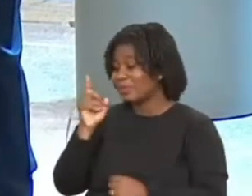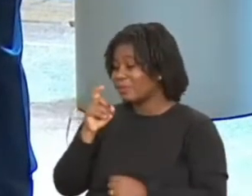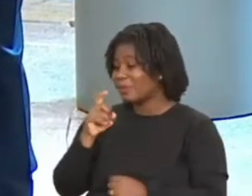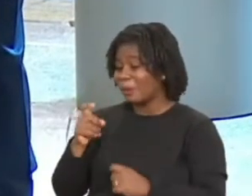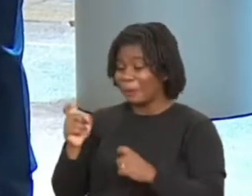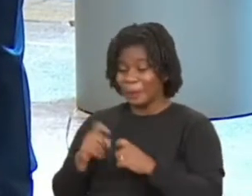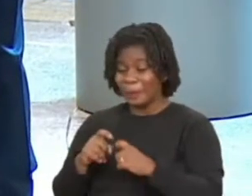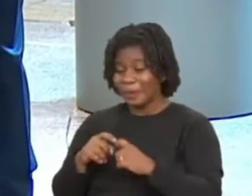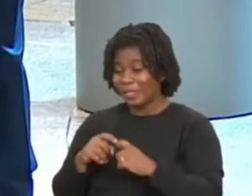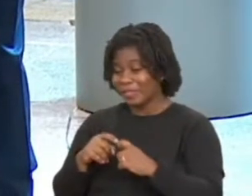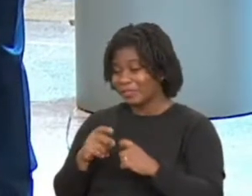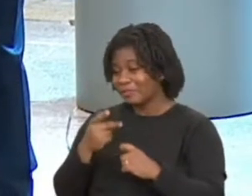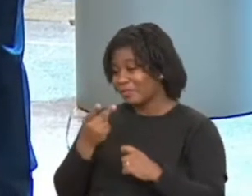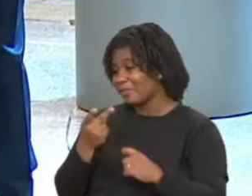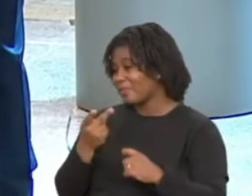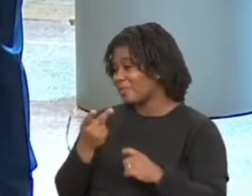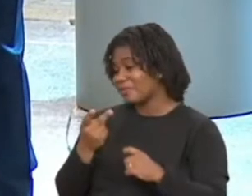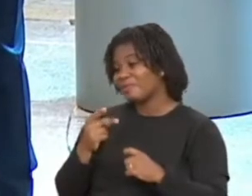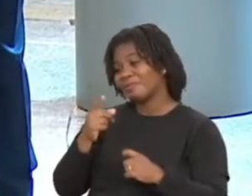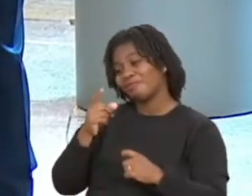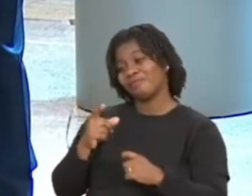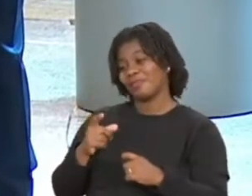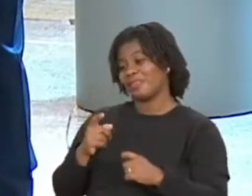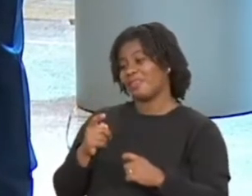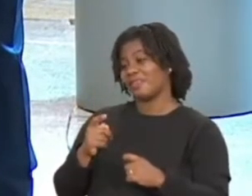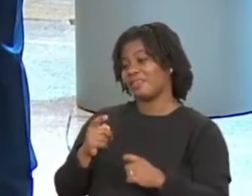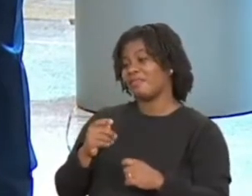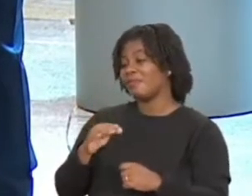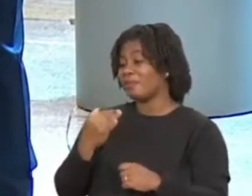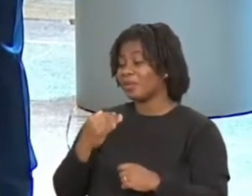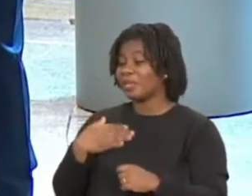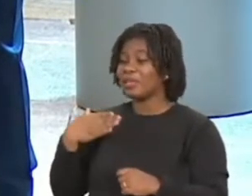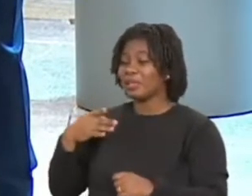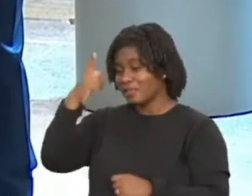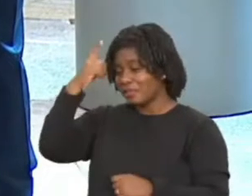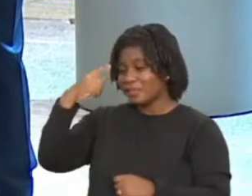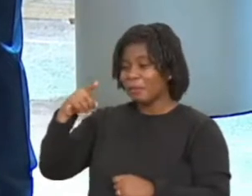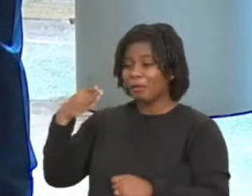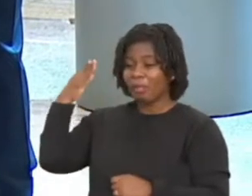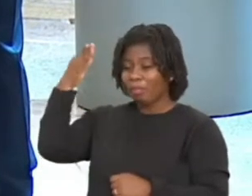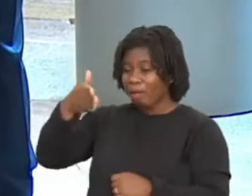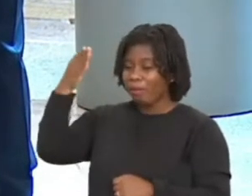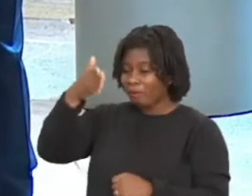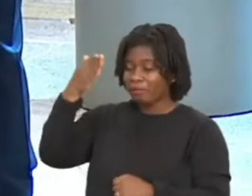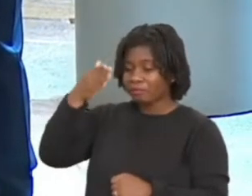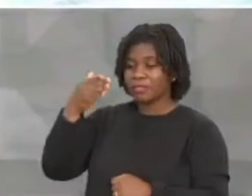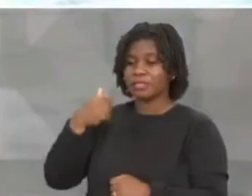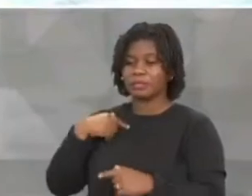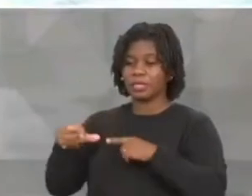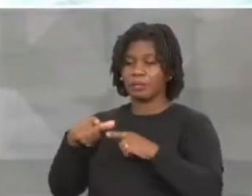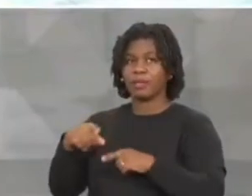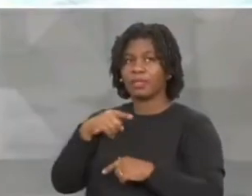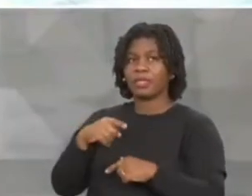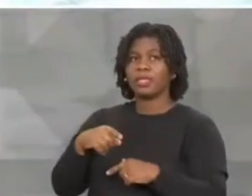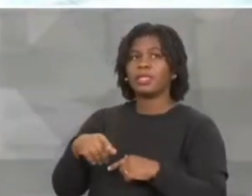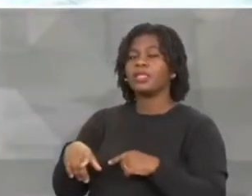onde os médicos não dava nada pelo Luan e toda semana eu ia no hospital visitar o Luan meu esposo trabalhava na ambulância